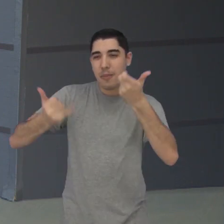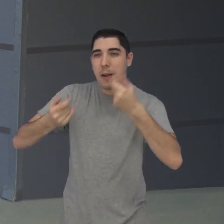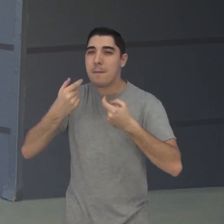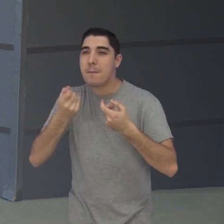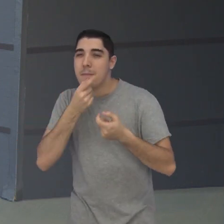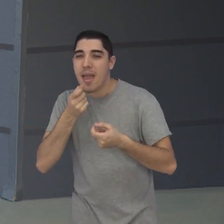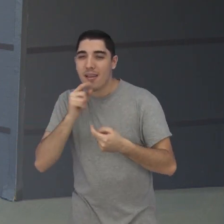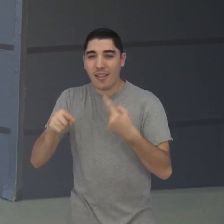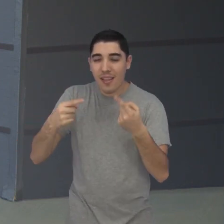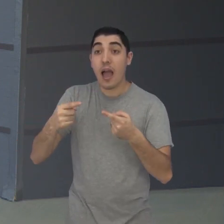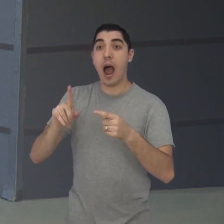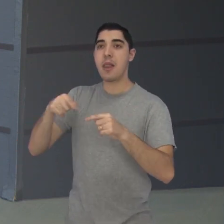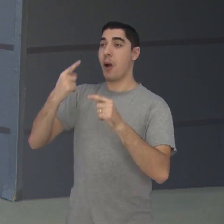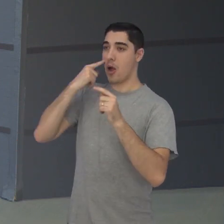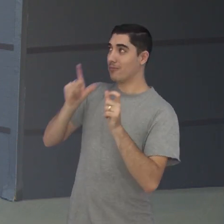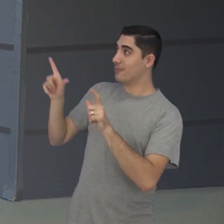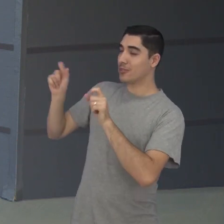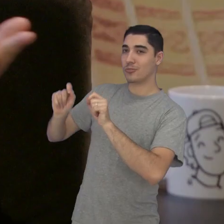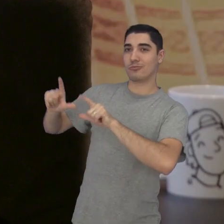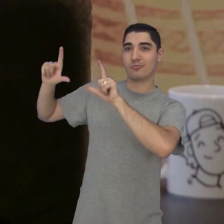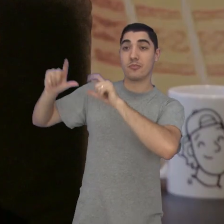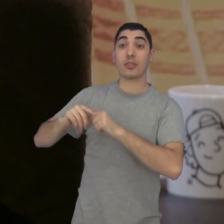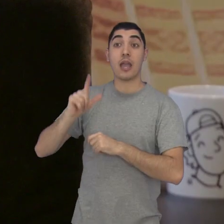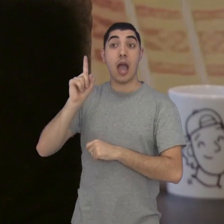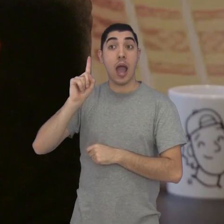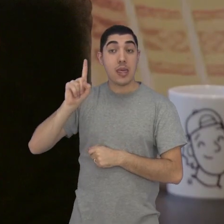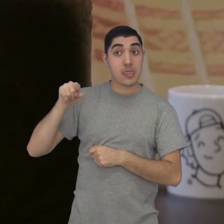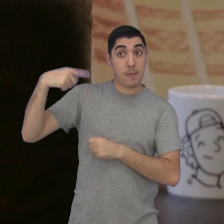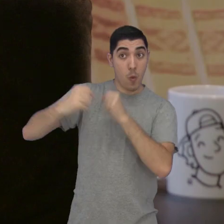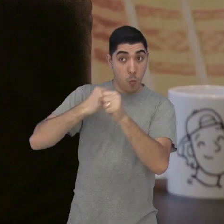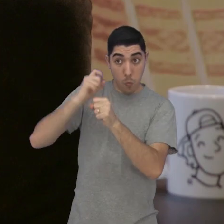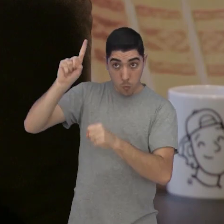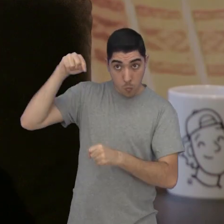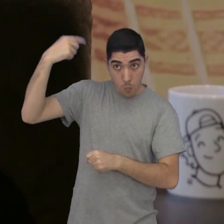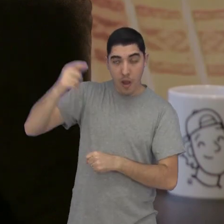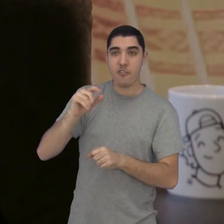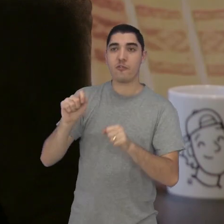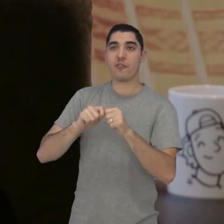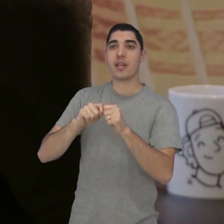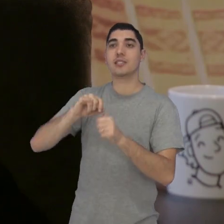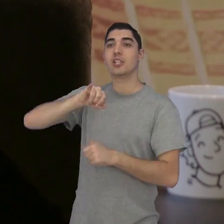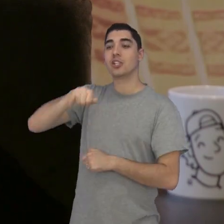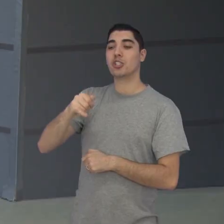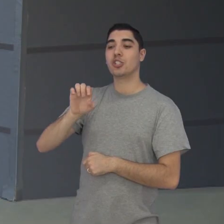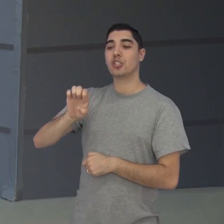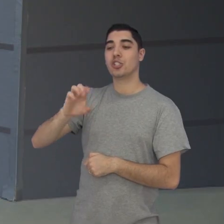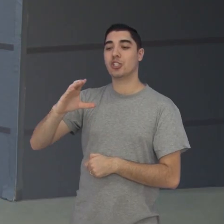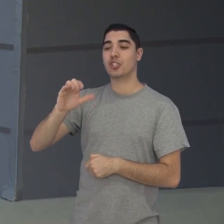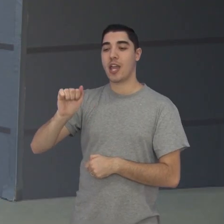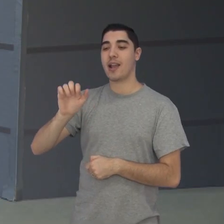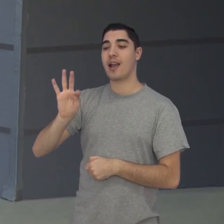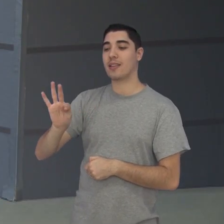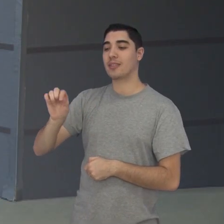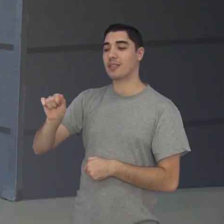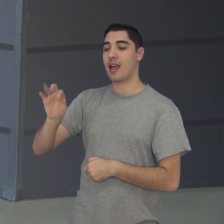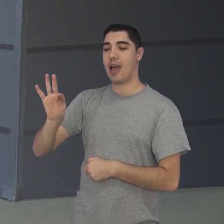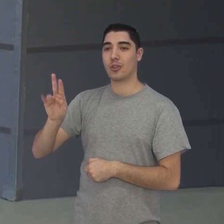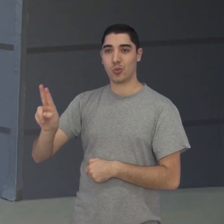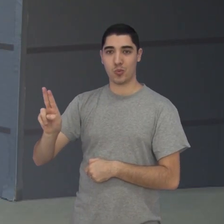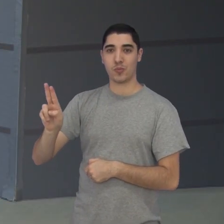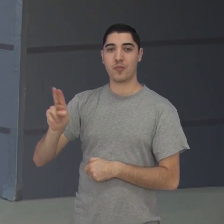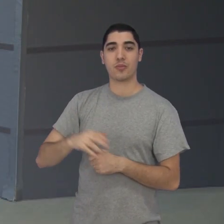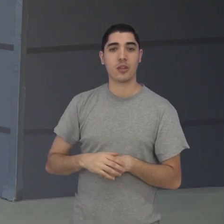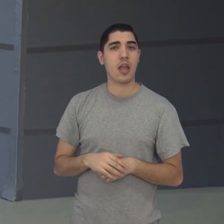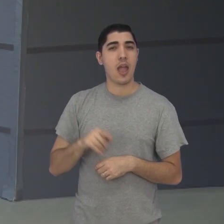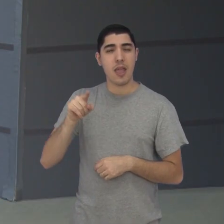filme. No ano seguinte, ele fez Jeca Tatu. E aí a Que é carreira... conhecido até hoje, o Jeca até Tatu, hoje. todo mundo ouviu falar. Foi um dos maiores filmes